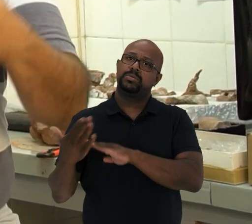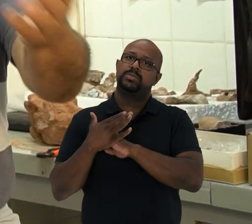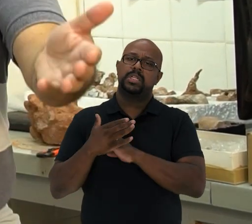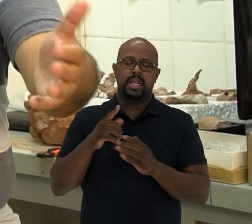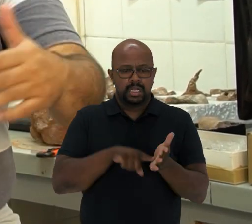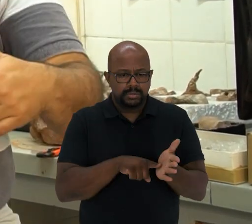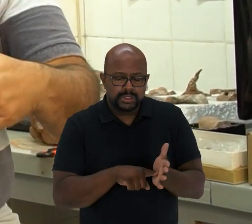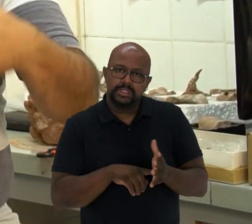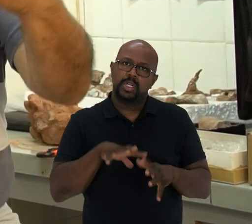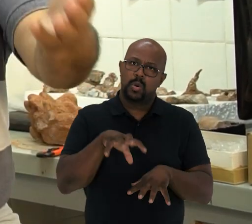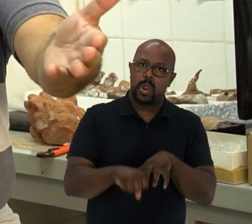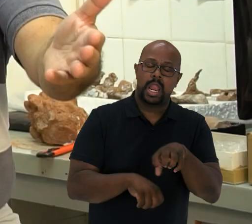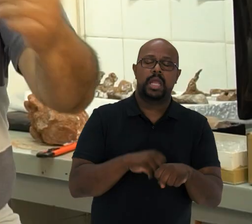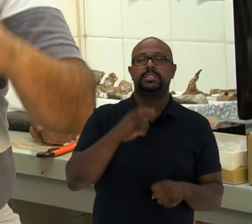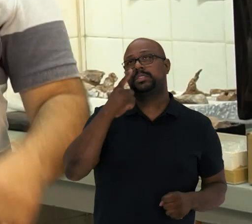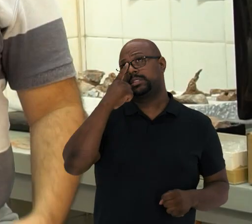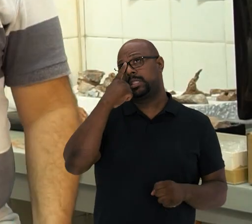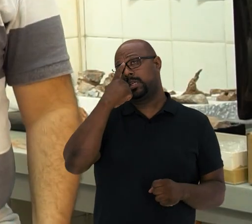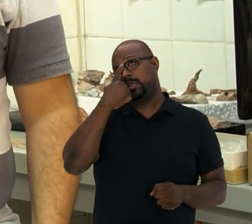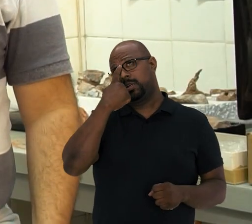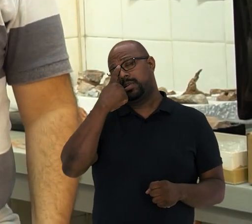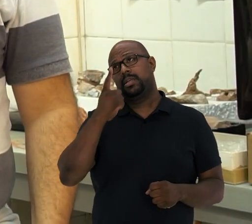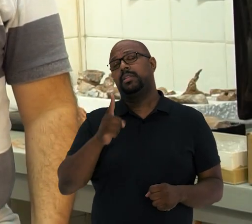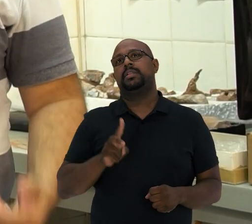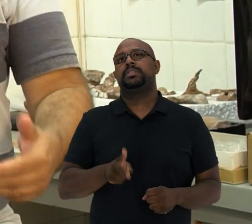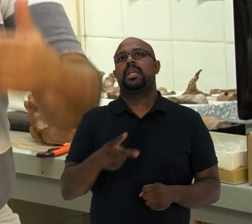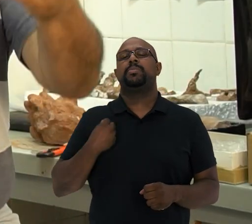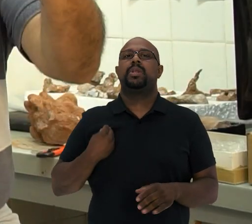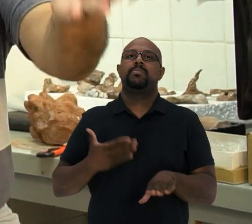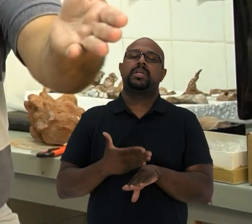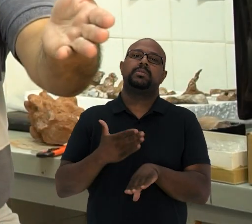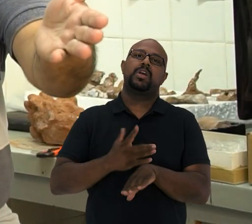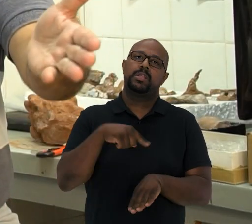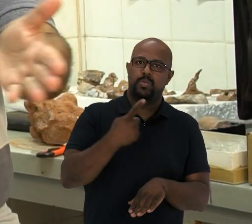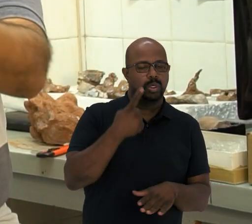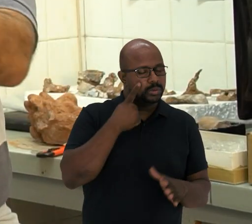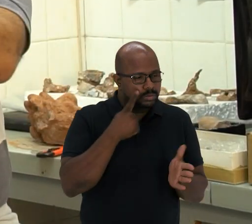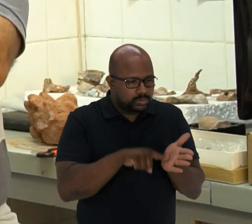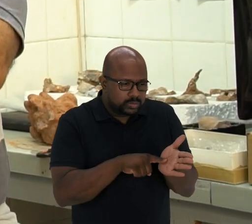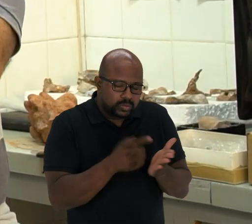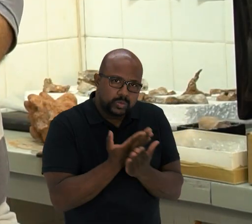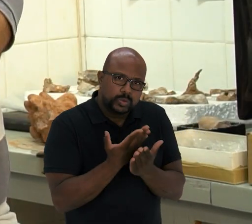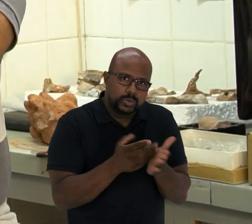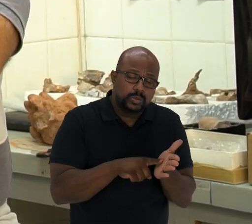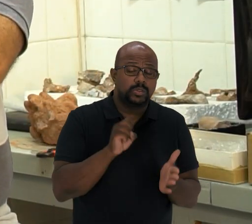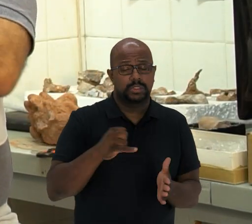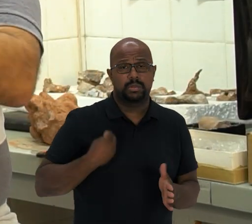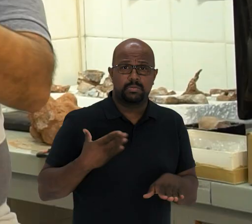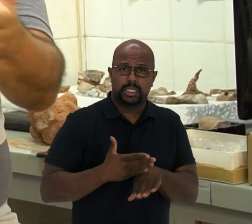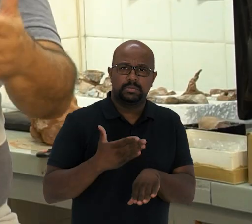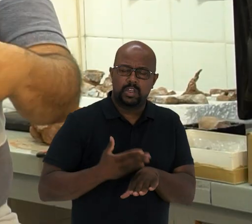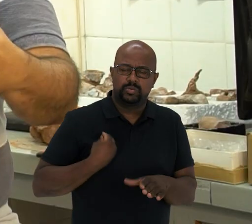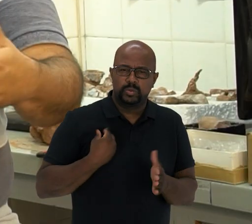nas pesquisas, nas coletas. Né? Nem sempre participavam depois dos estudos.